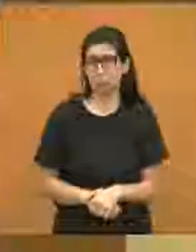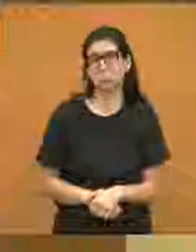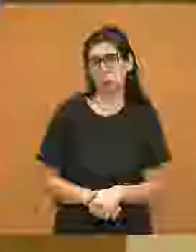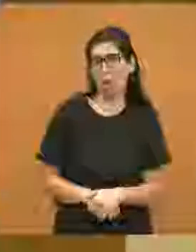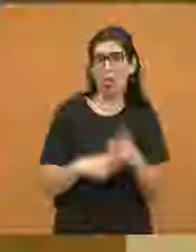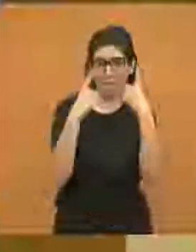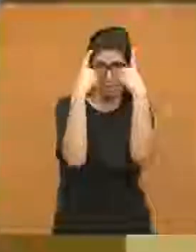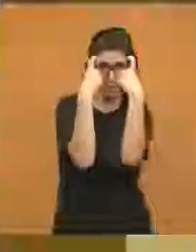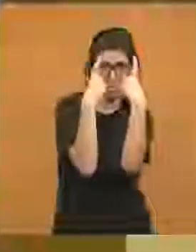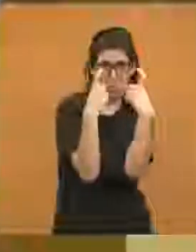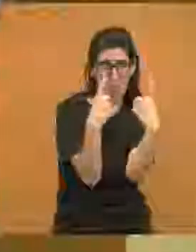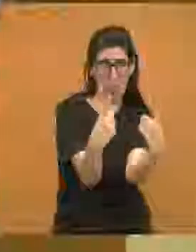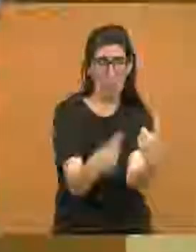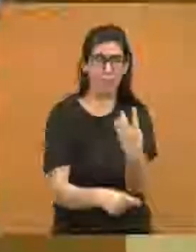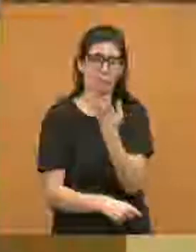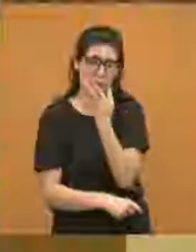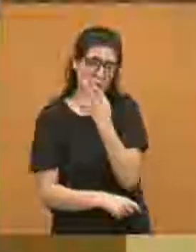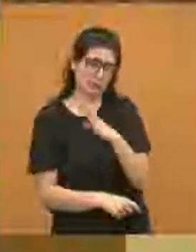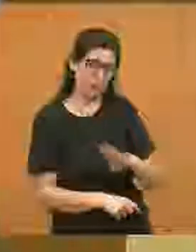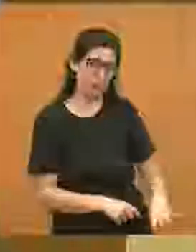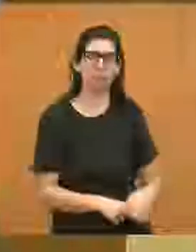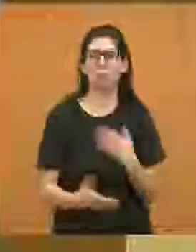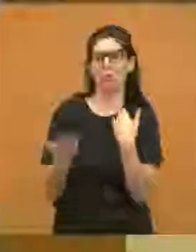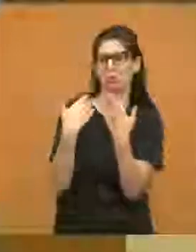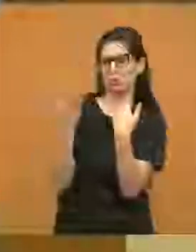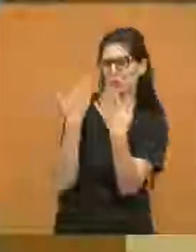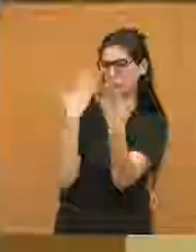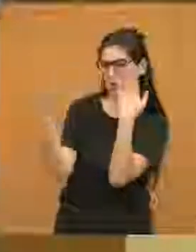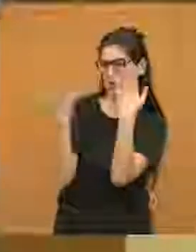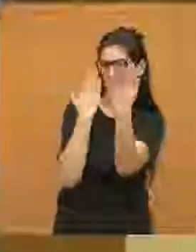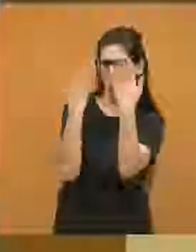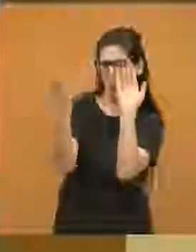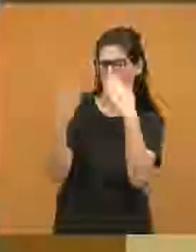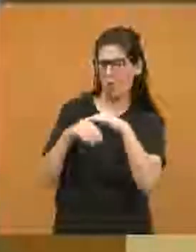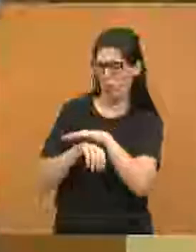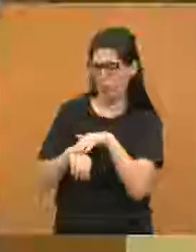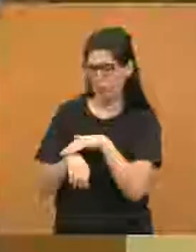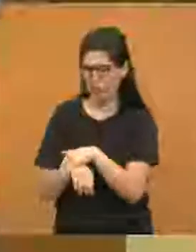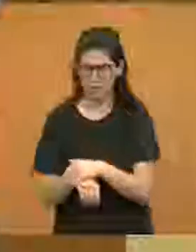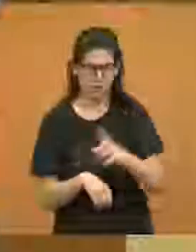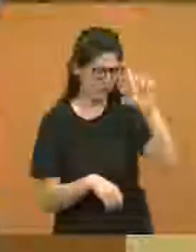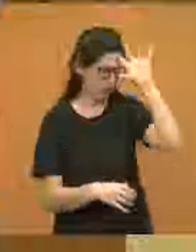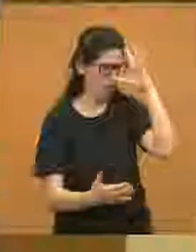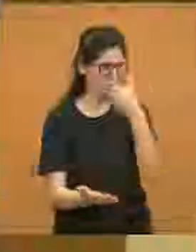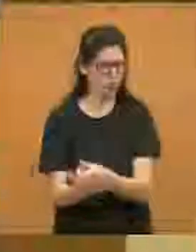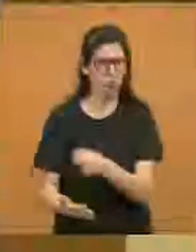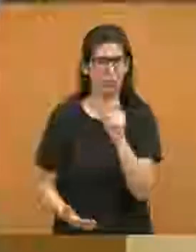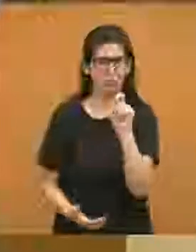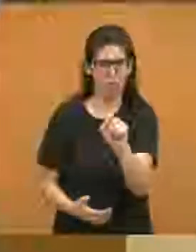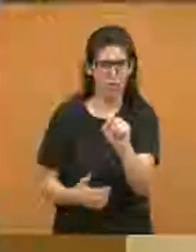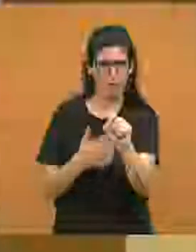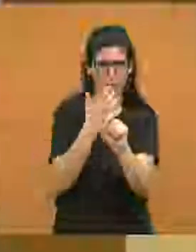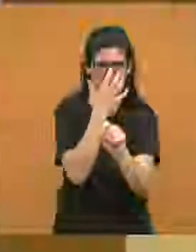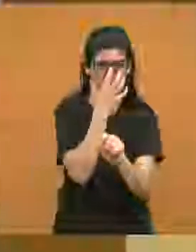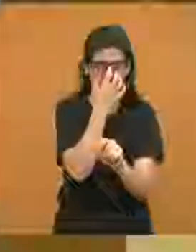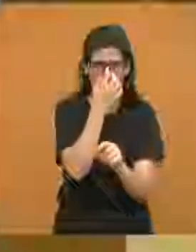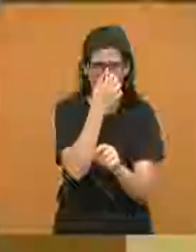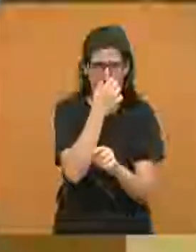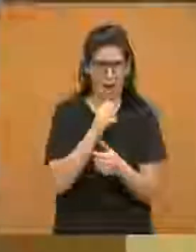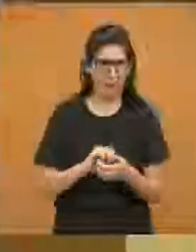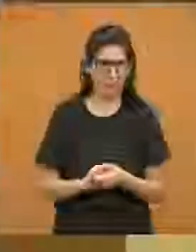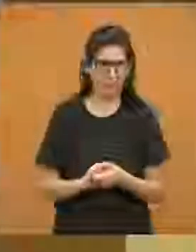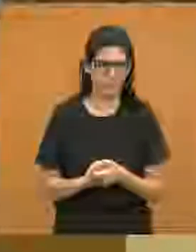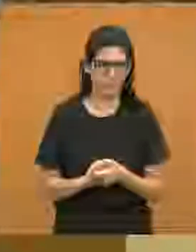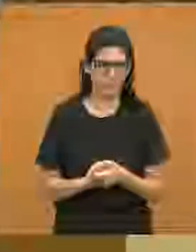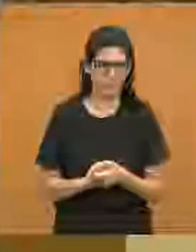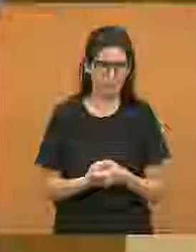se acumulando ao longo do tempo, com psicólogos, especialistas, chegou-se à conclusão que a melhor denominação